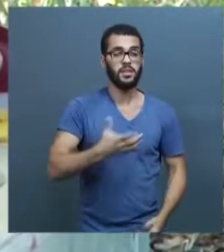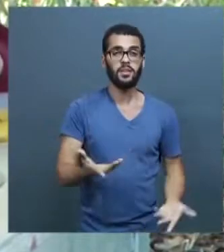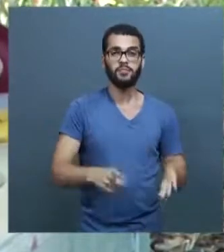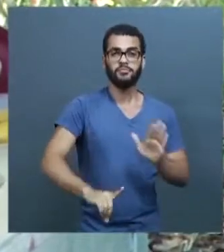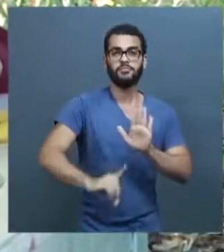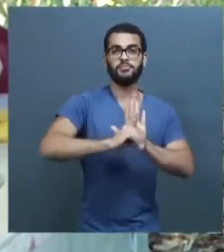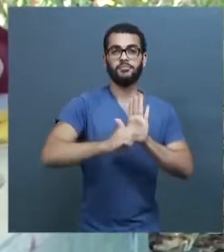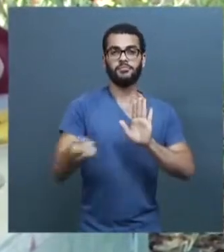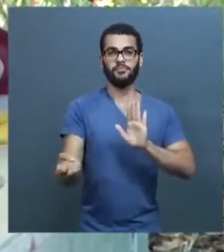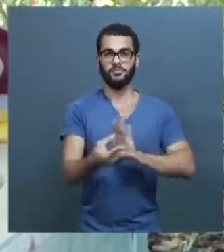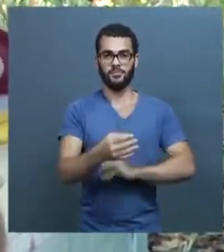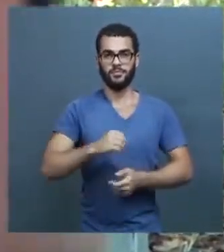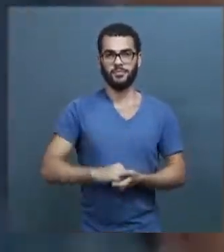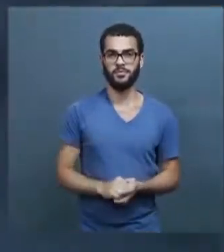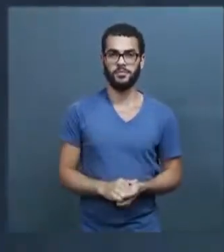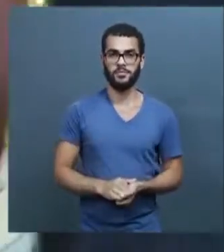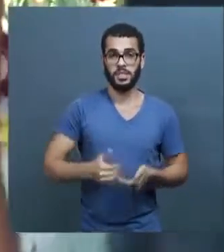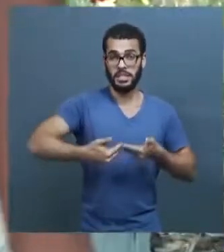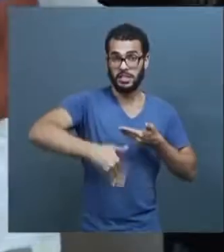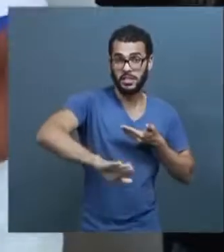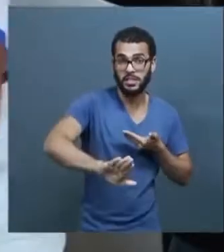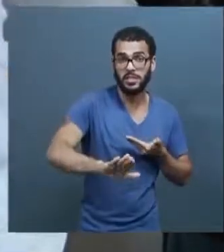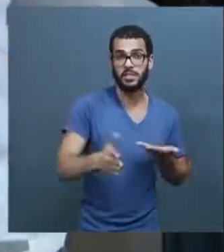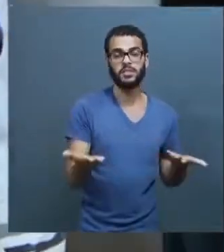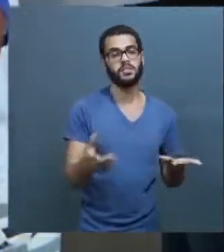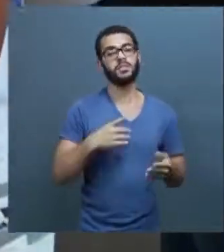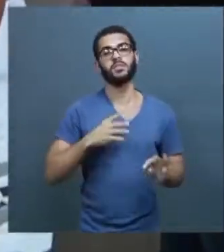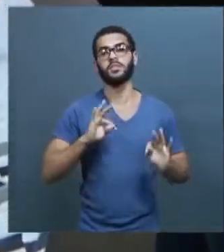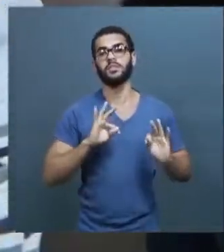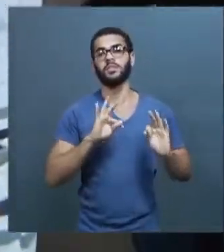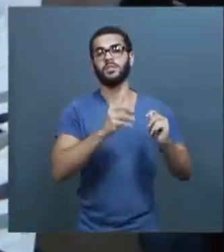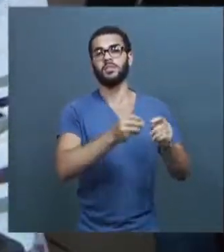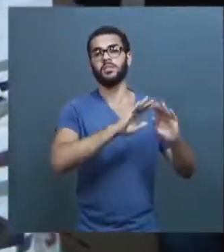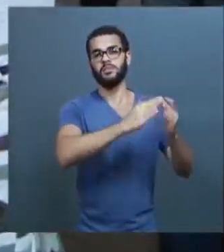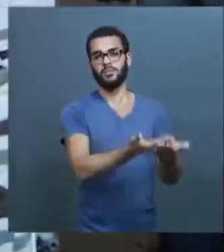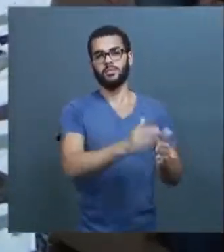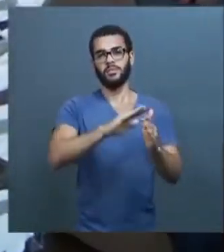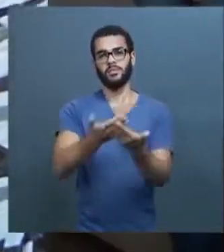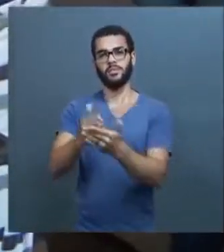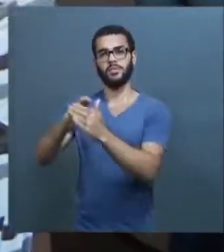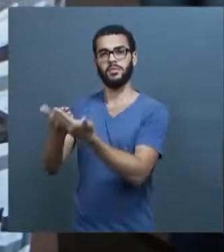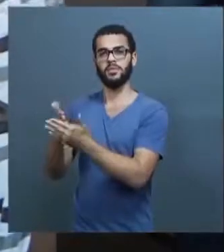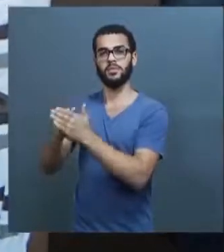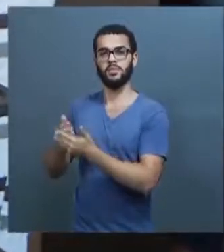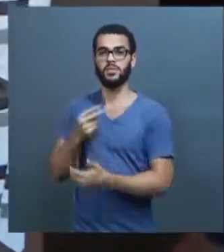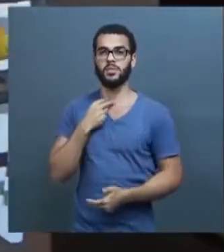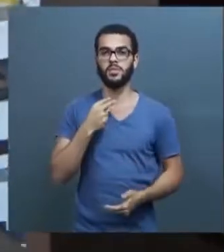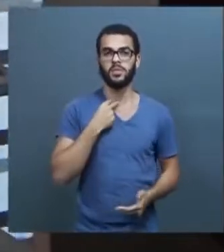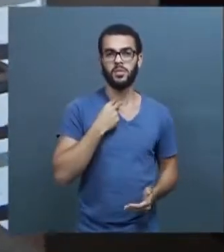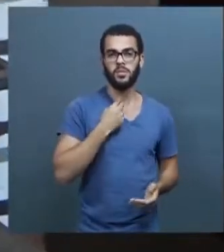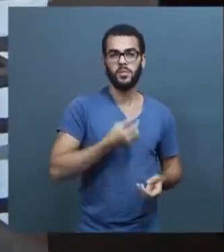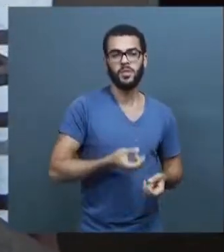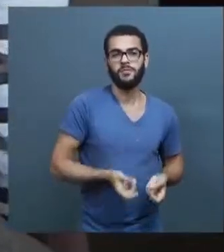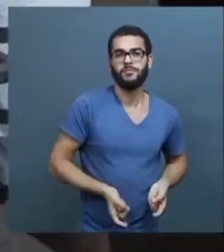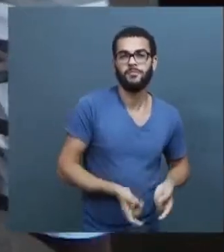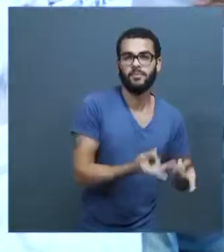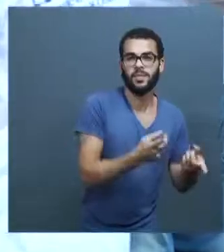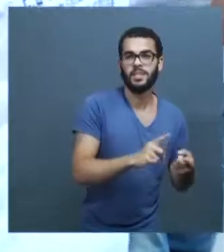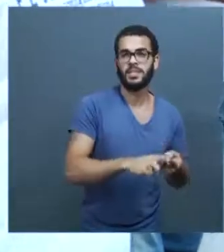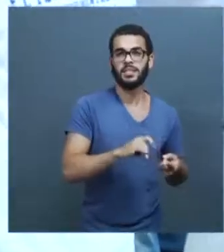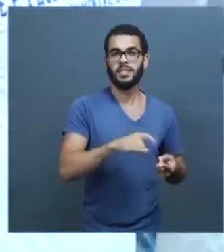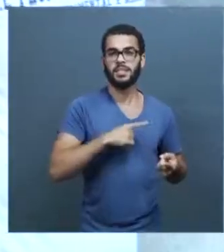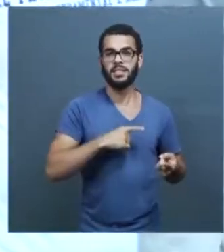A partir de agora, as instituições de ensino não vão fornecer ou vender alimentos com alto teor de gordura,